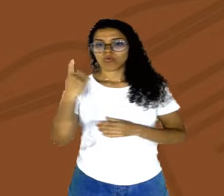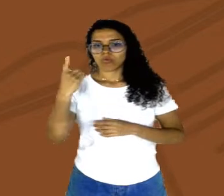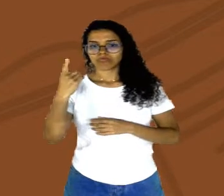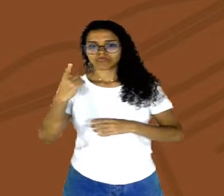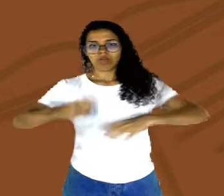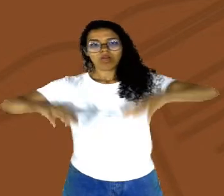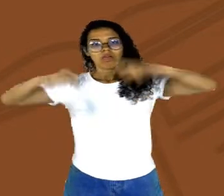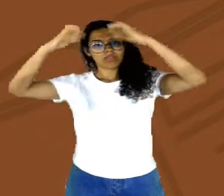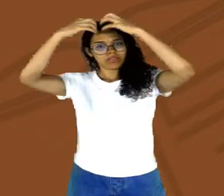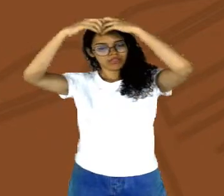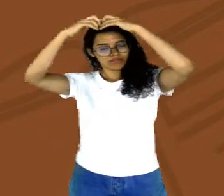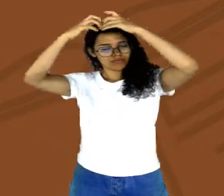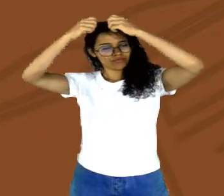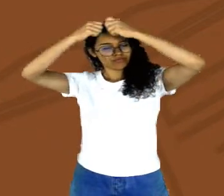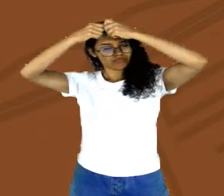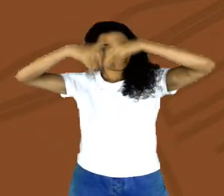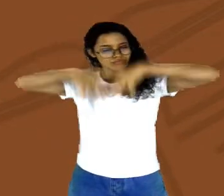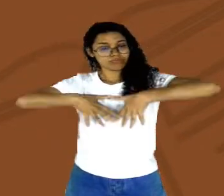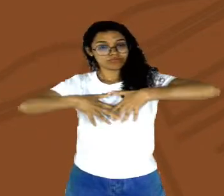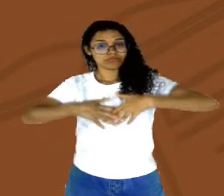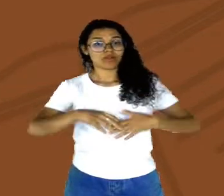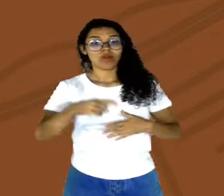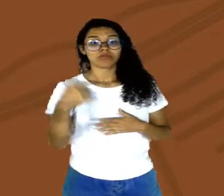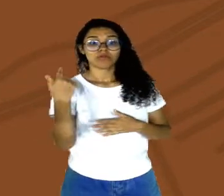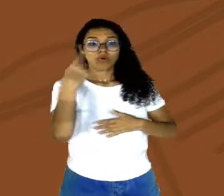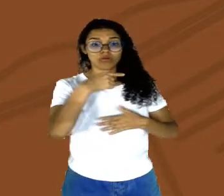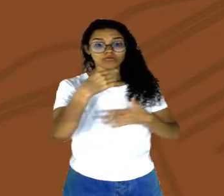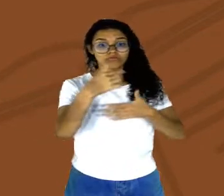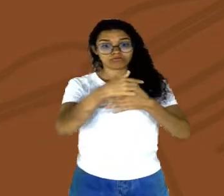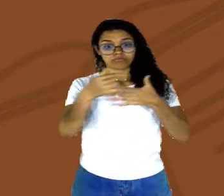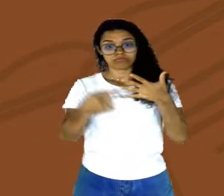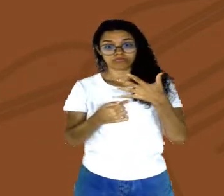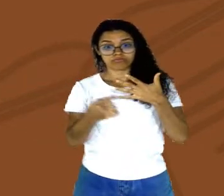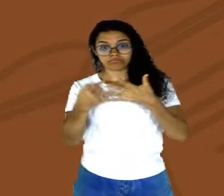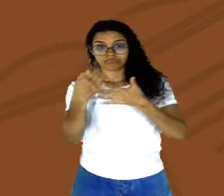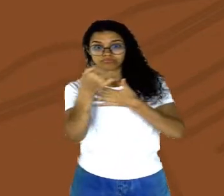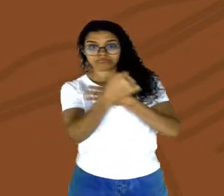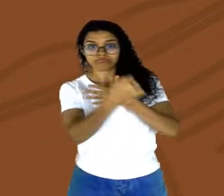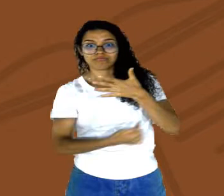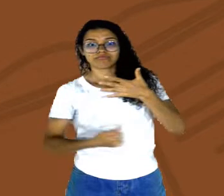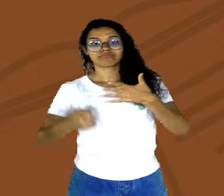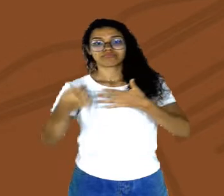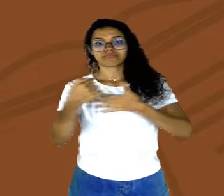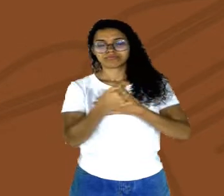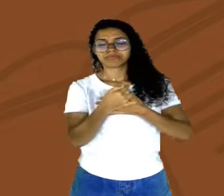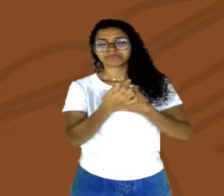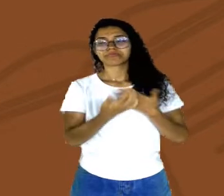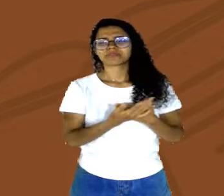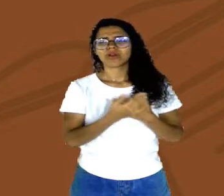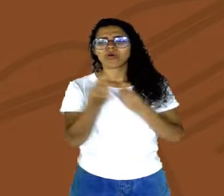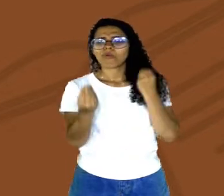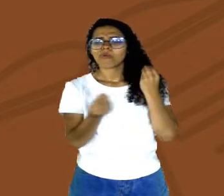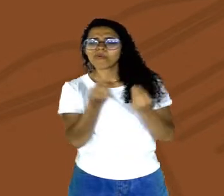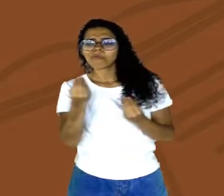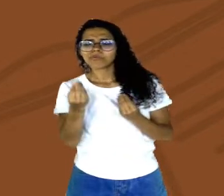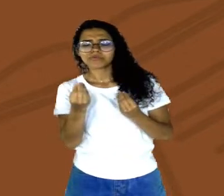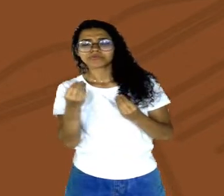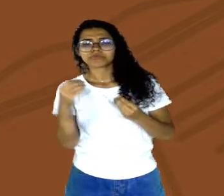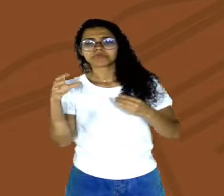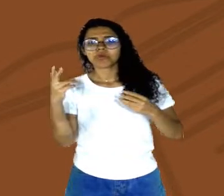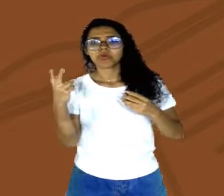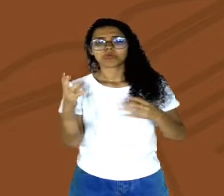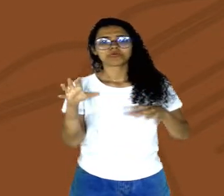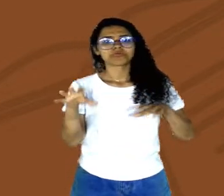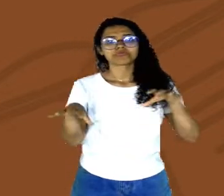sistema nervoso e o outro é o sistema endócrino. Como esses dois sistemas, eles